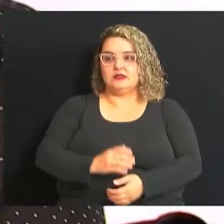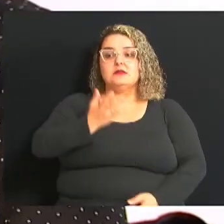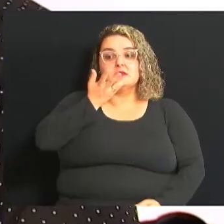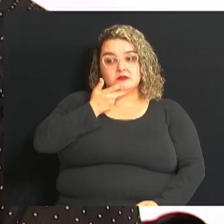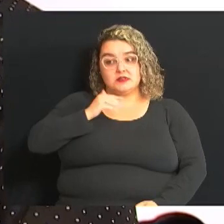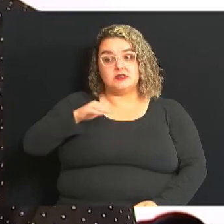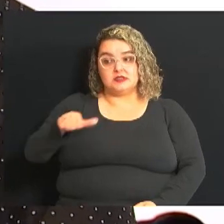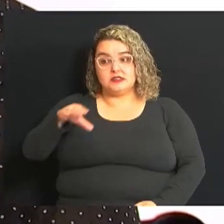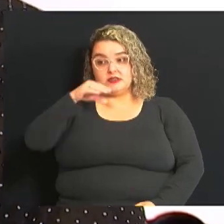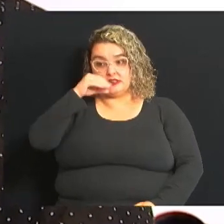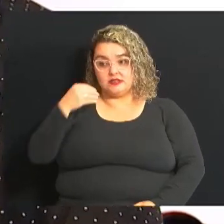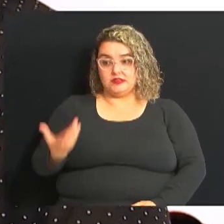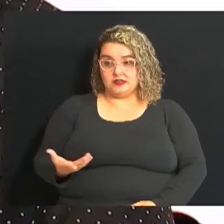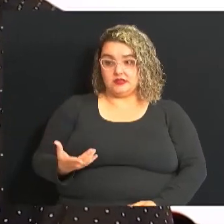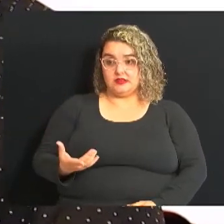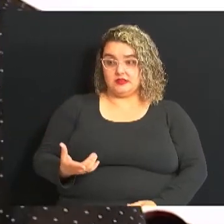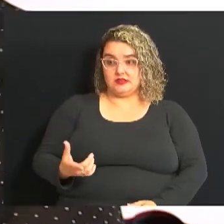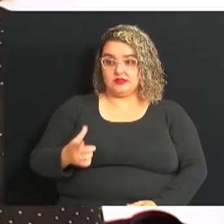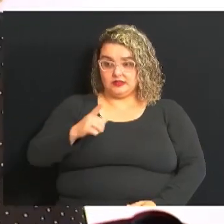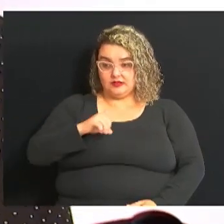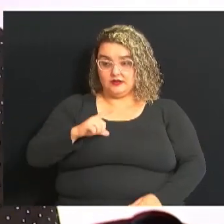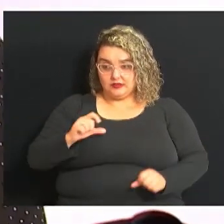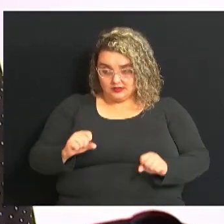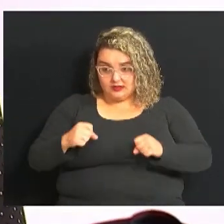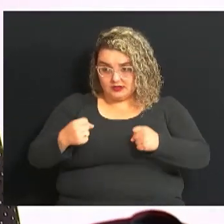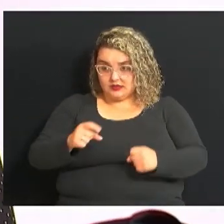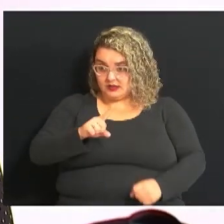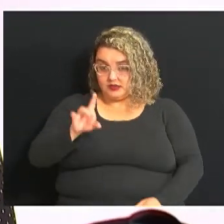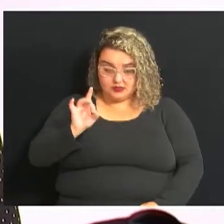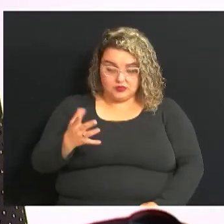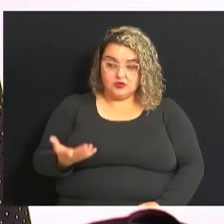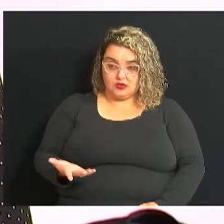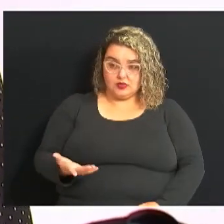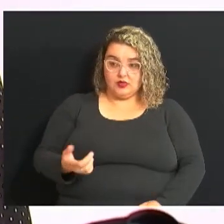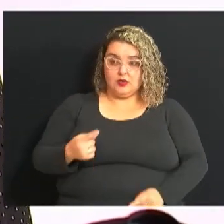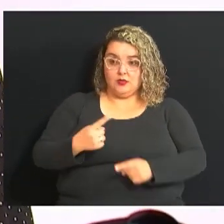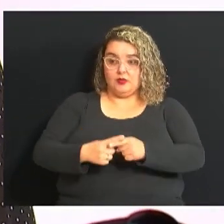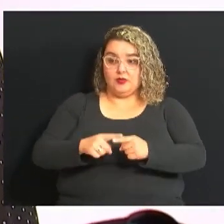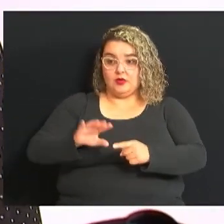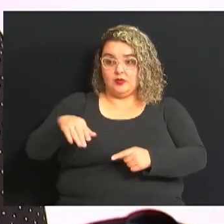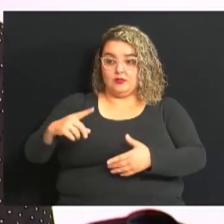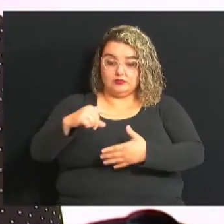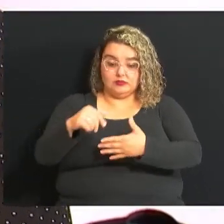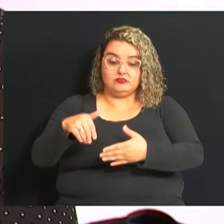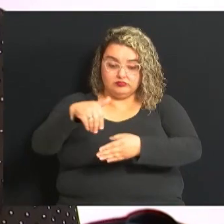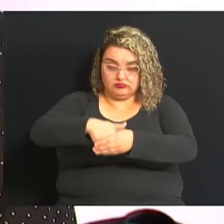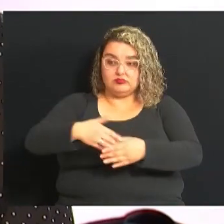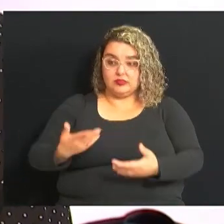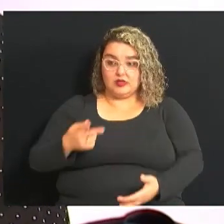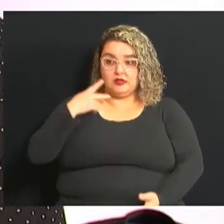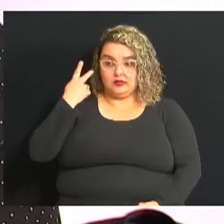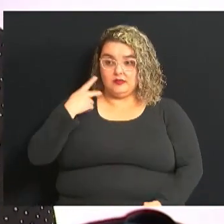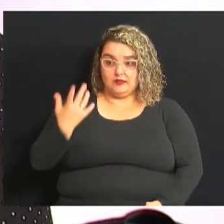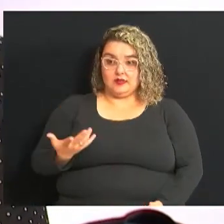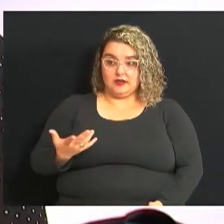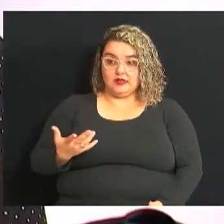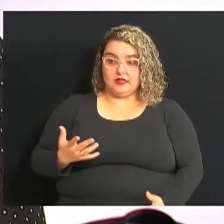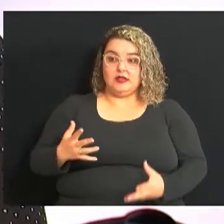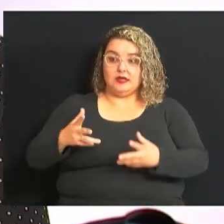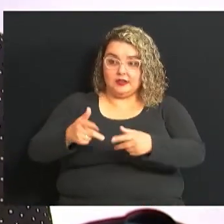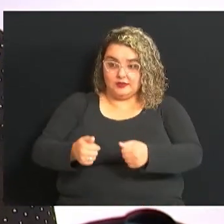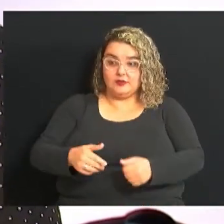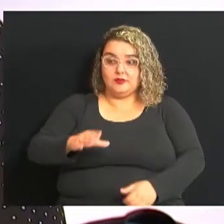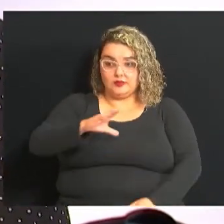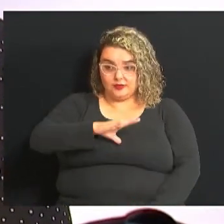adolescentes, e é isso que eu tenho me dedicado. Não só a isso, porque a partir do momento que a gente é eleita vereadora, a gente tem toda uma cidade